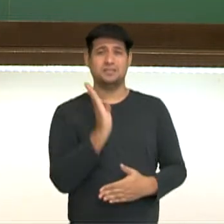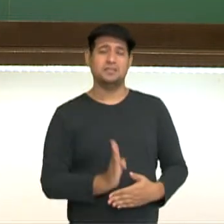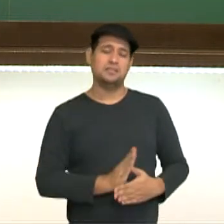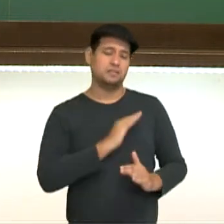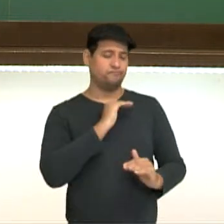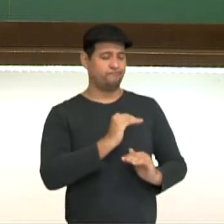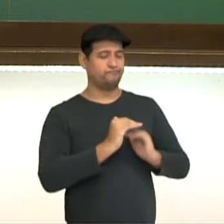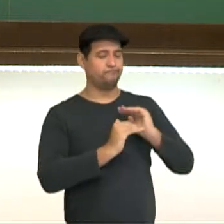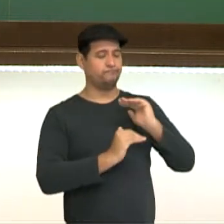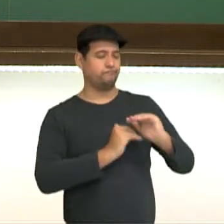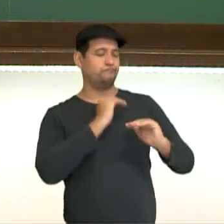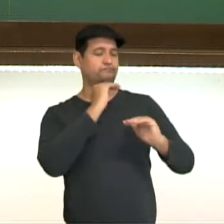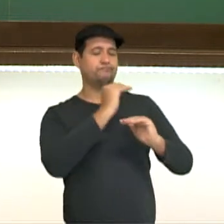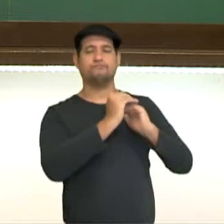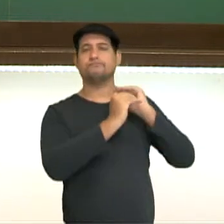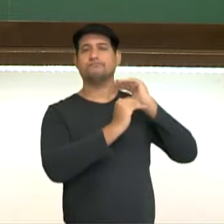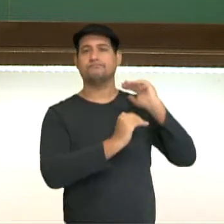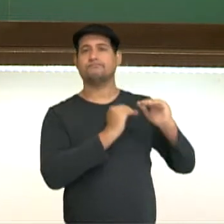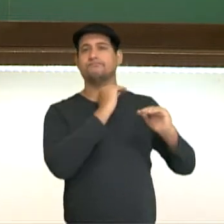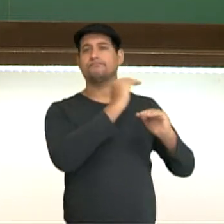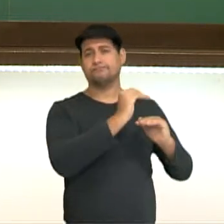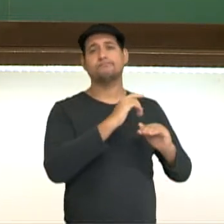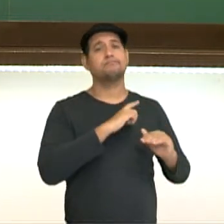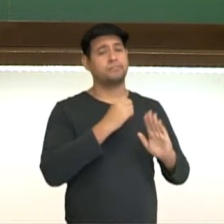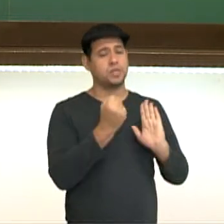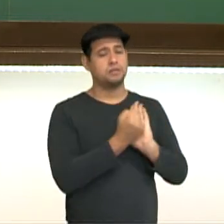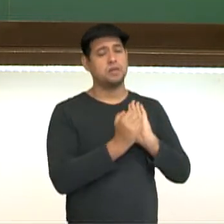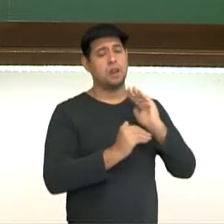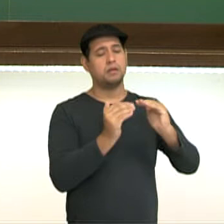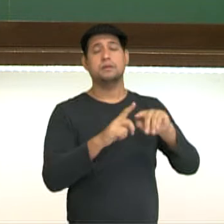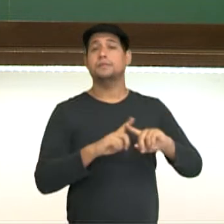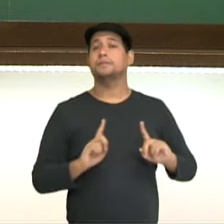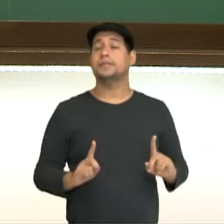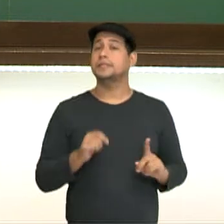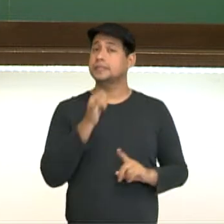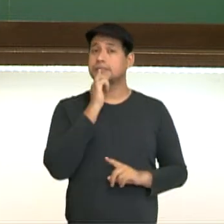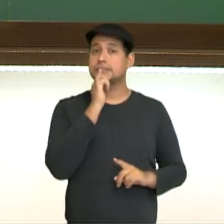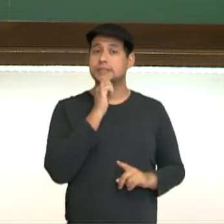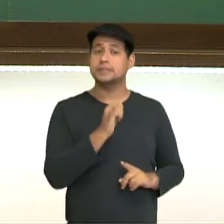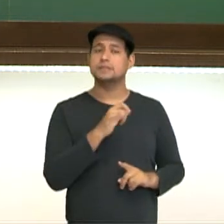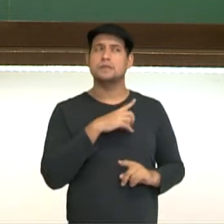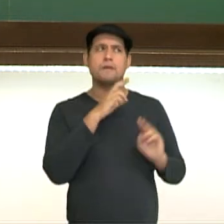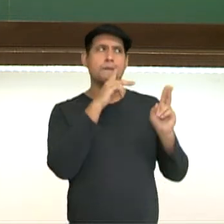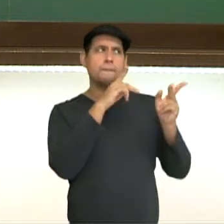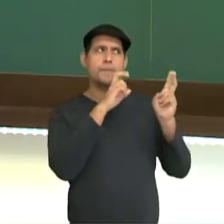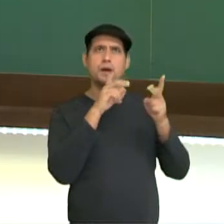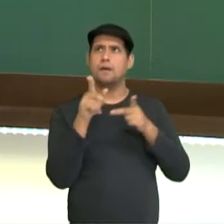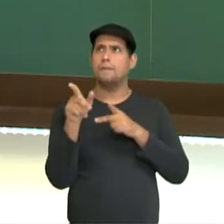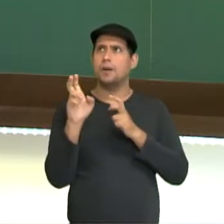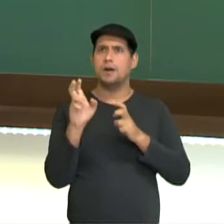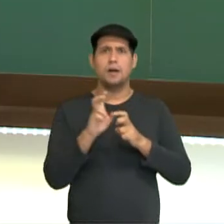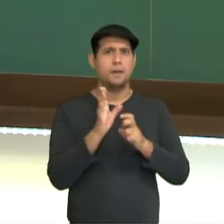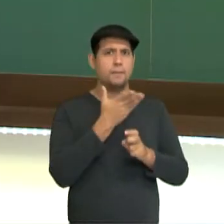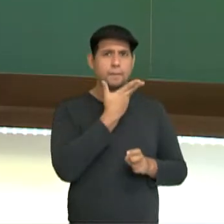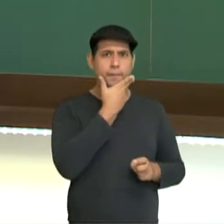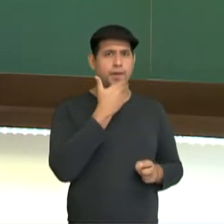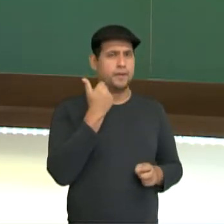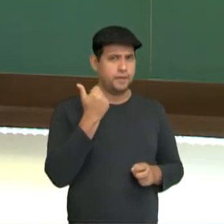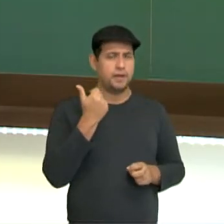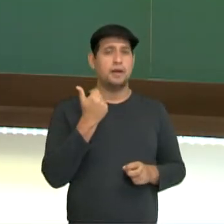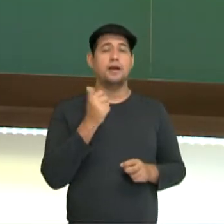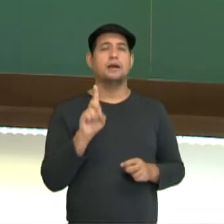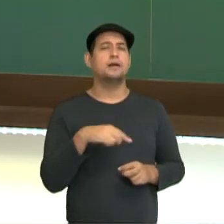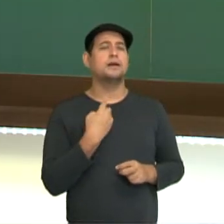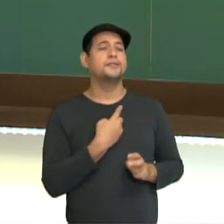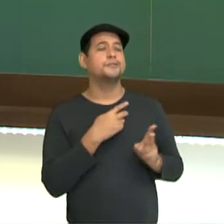se solidificando no decorrer dos séculos. Então, ao invés de observarmos uma melhoria gradativa,